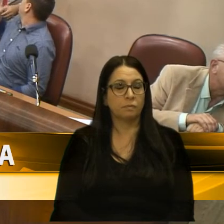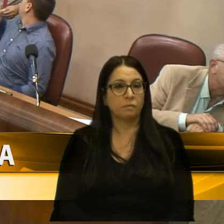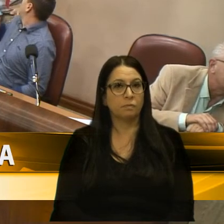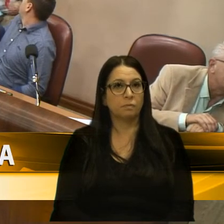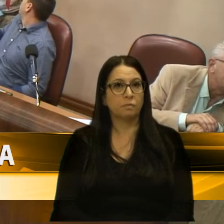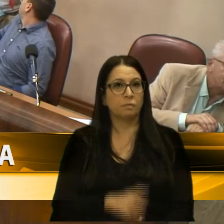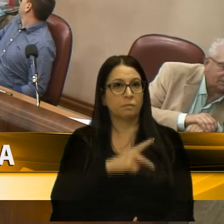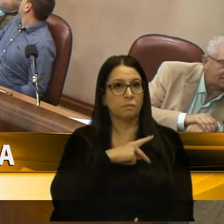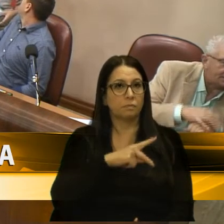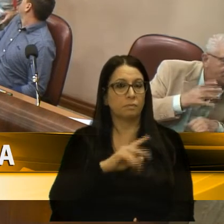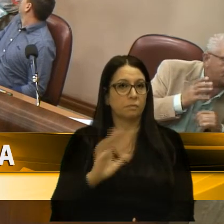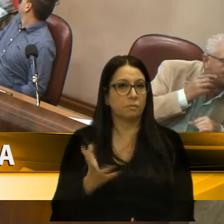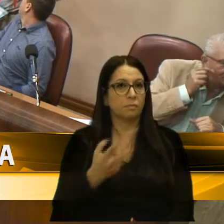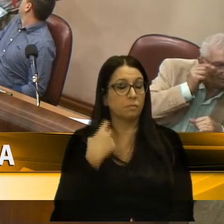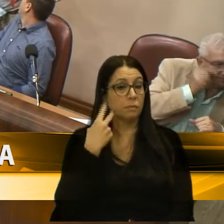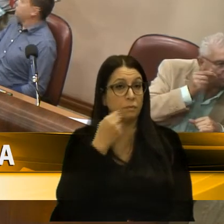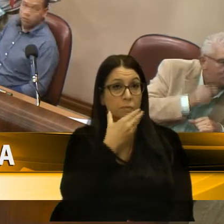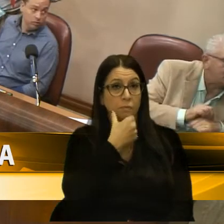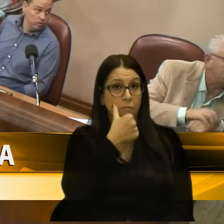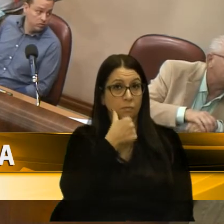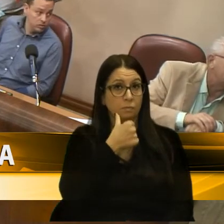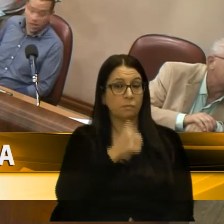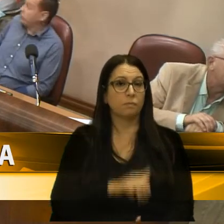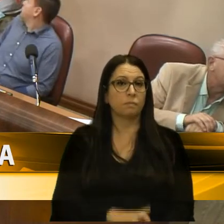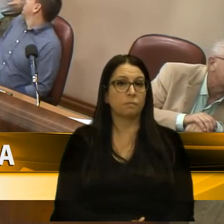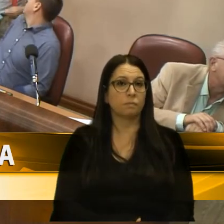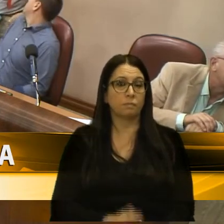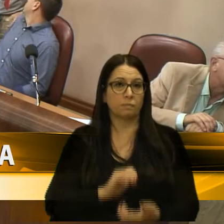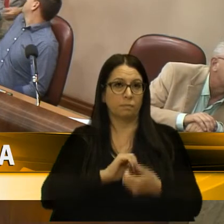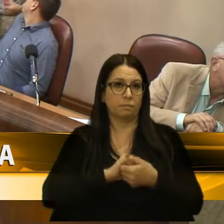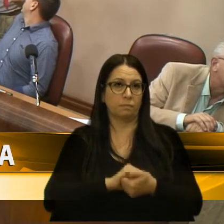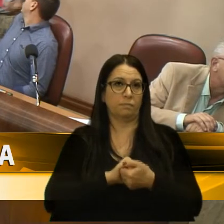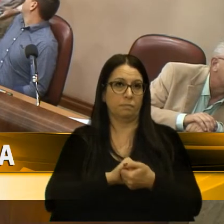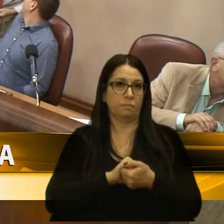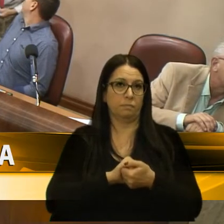Senhor presidente, nobres pares, uma saudação